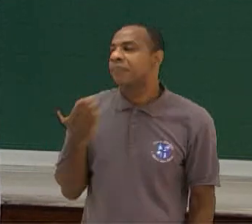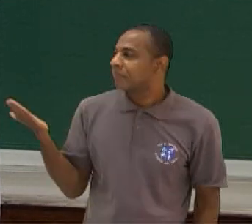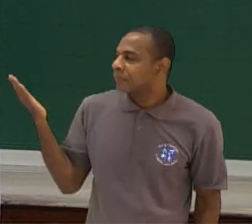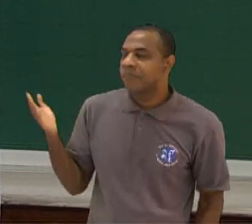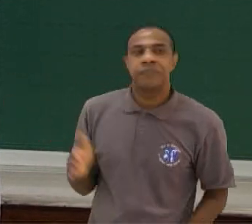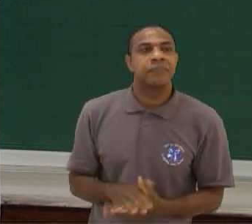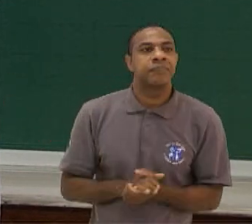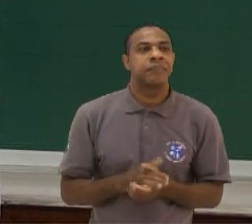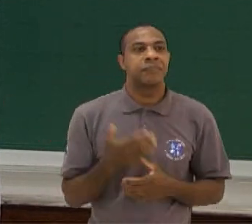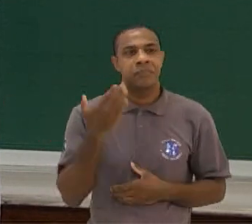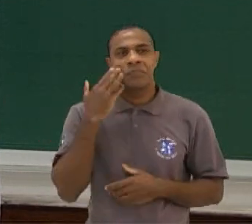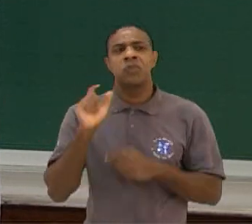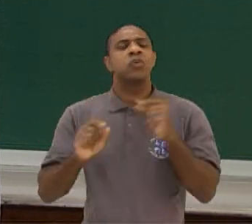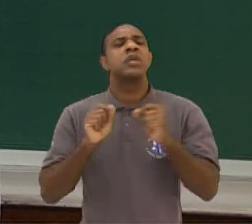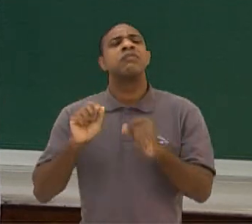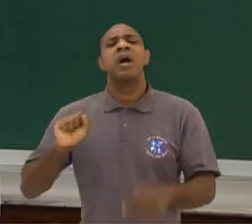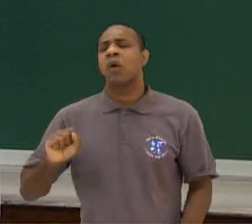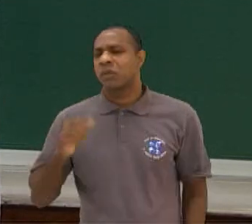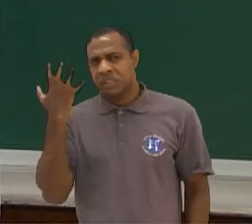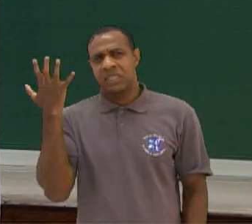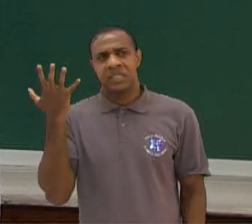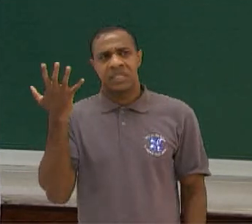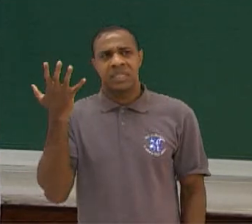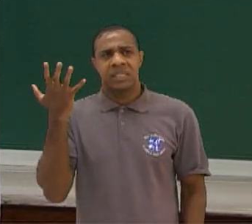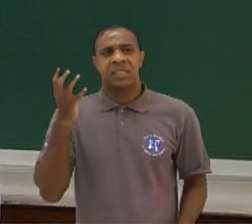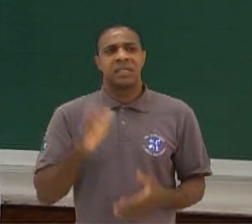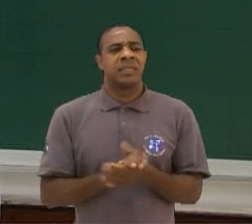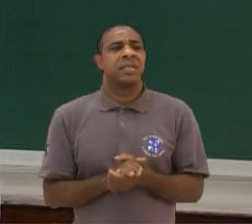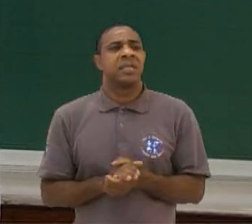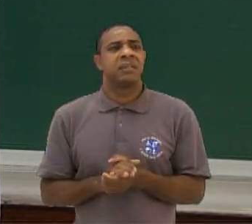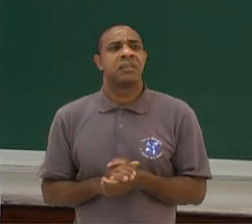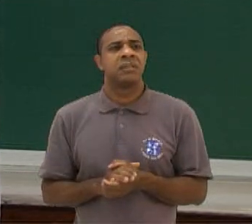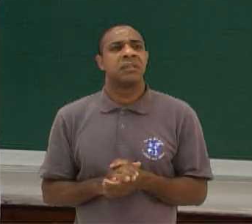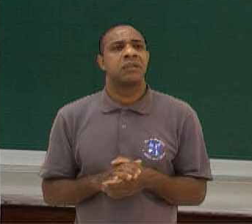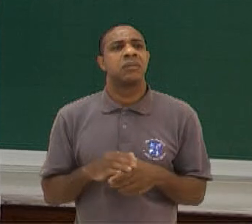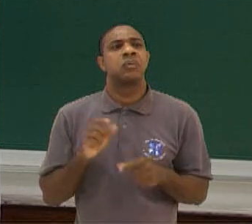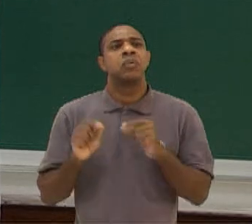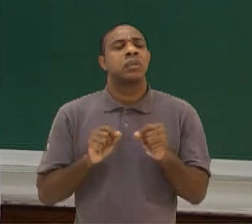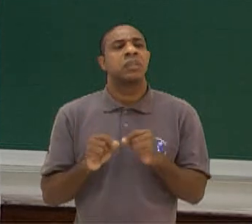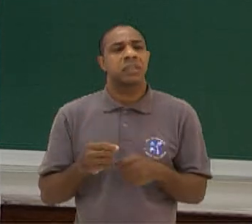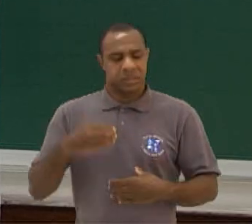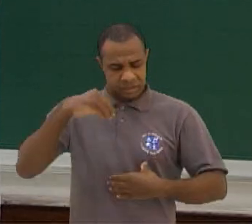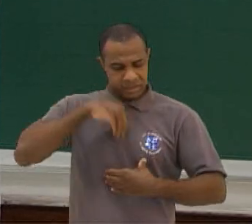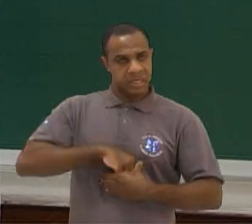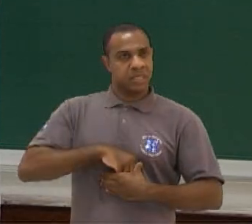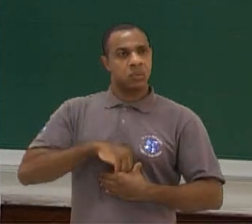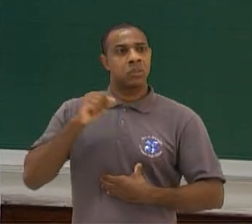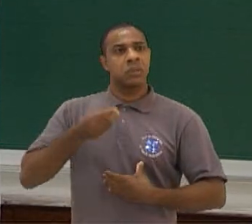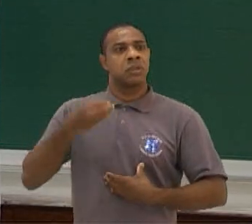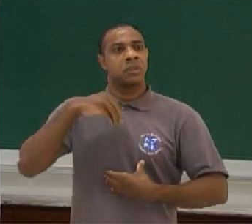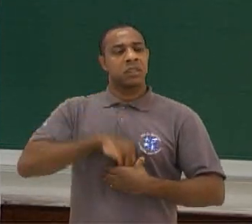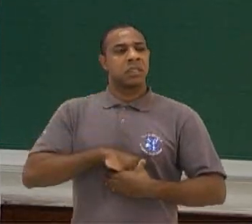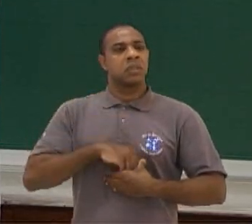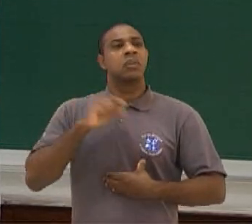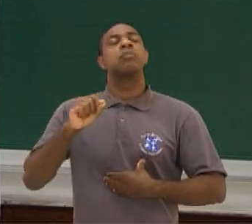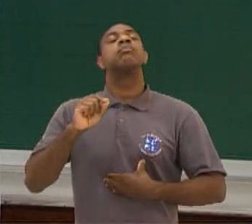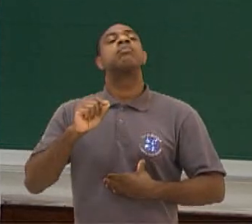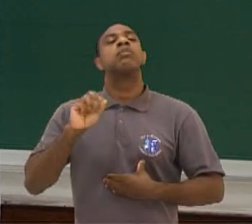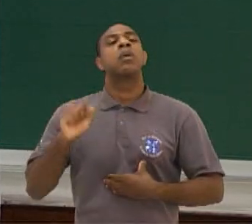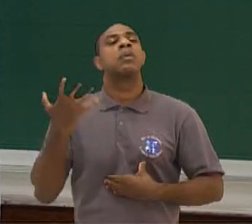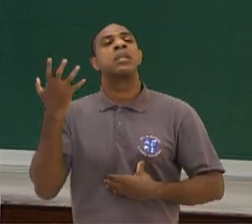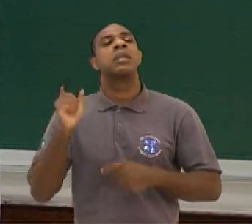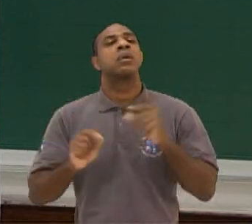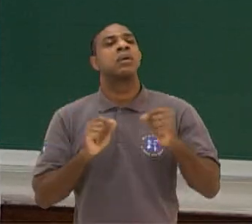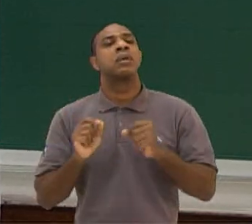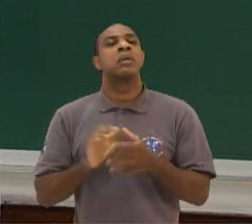um pouquinho sobre o que vai acontecer no aparato inferior. Quem que vai compor esse aparato inferior? Nós vamos